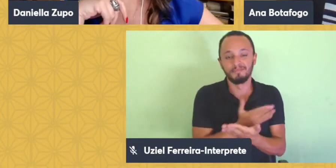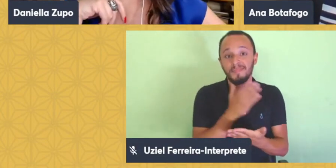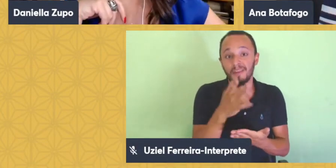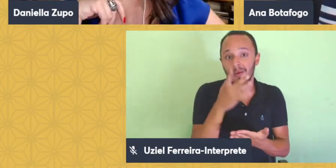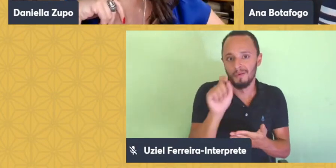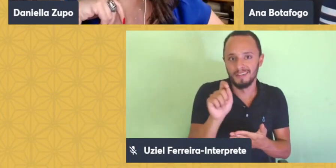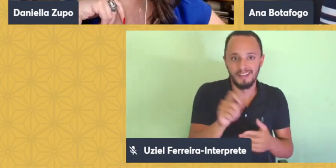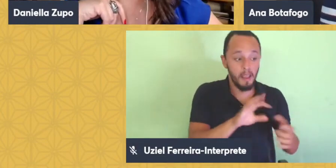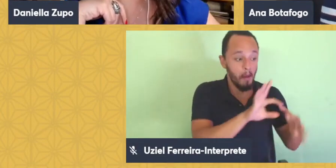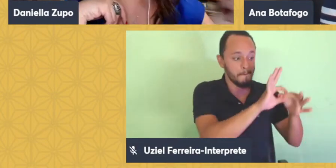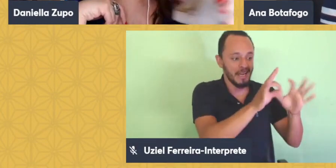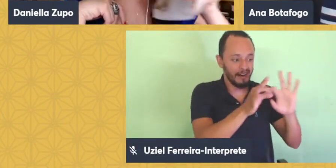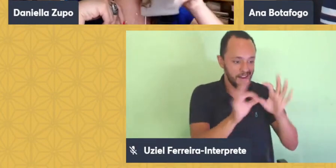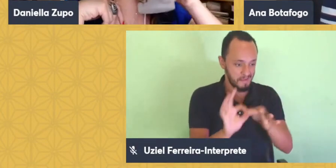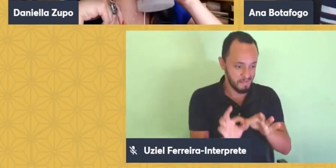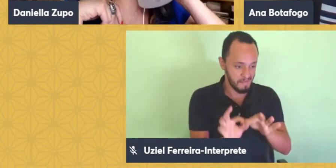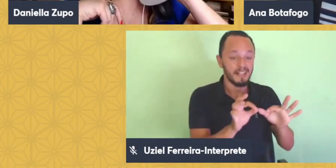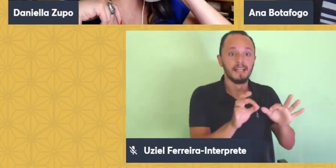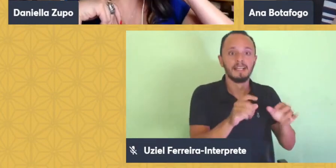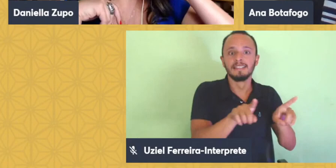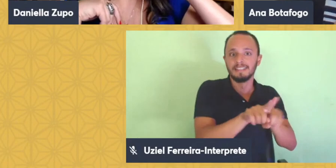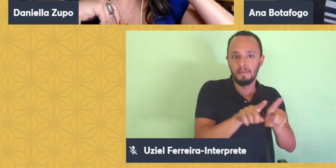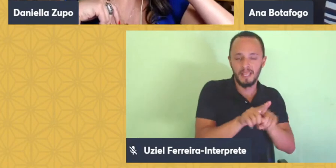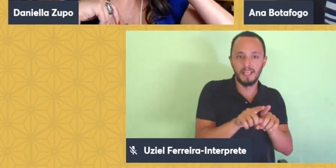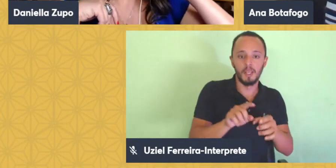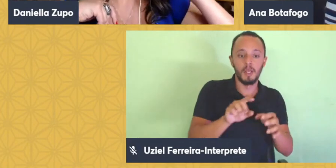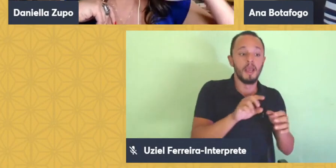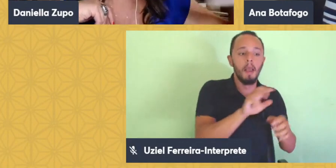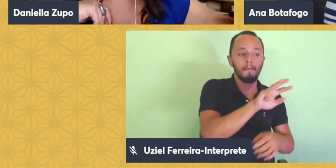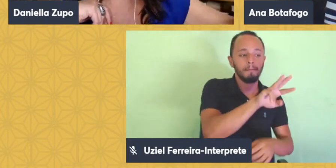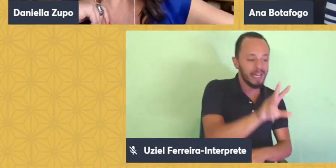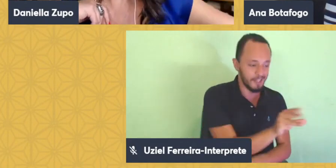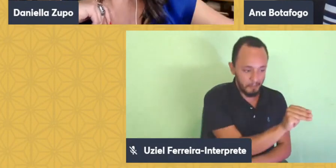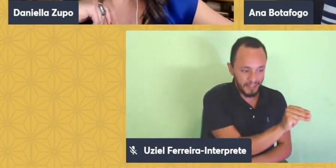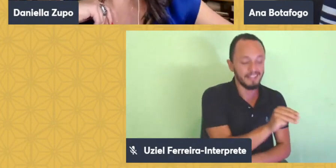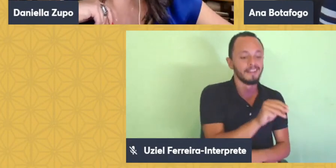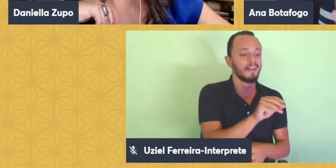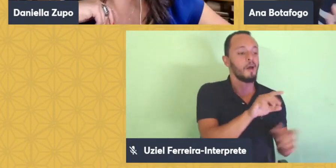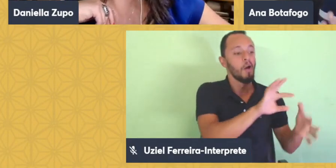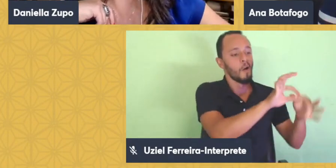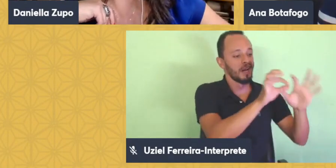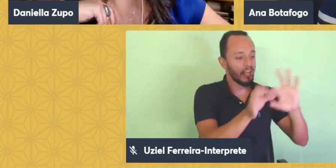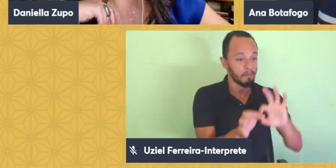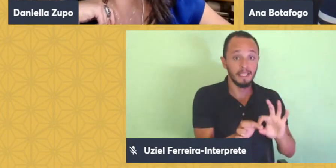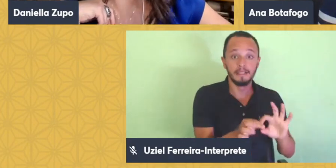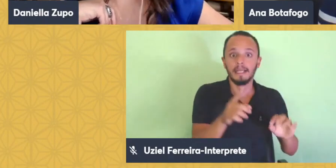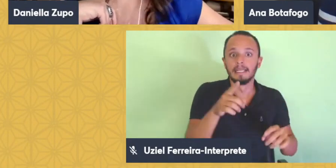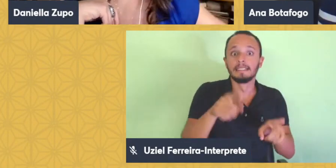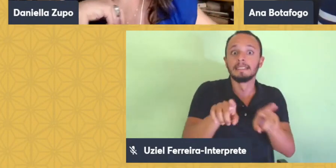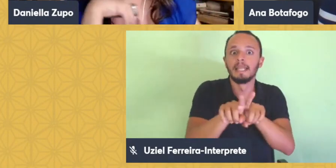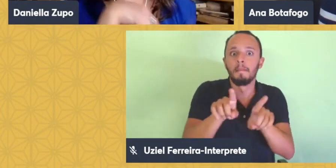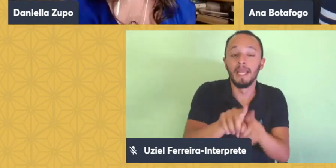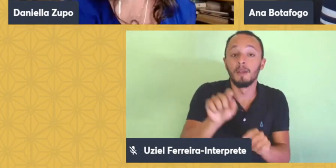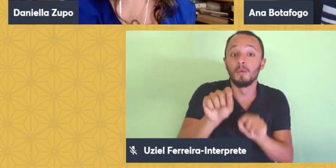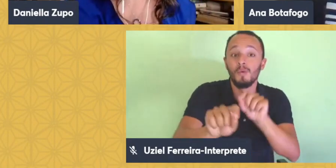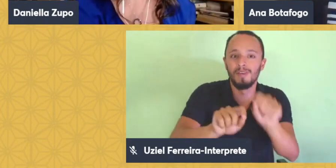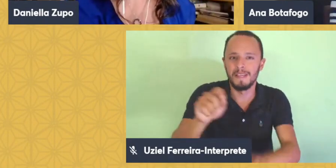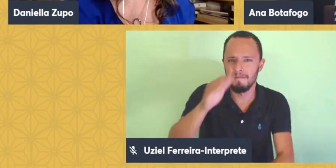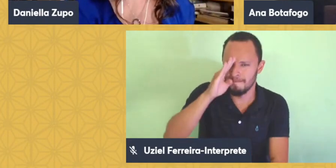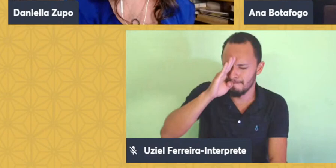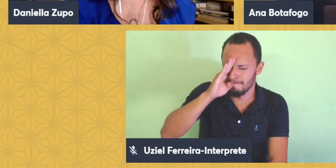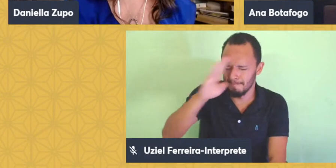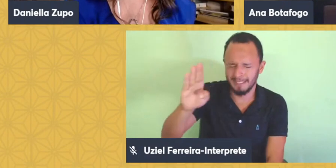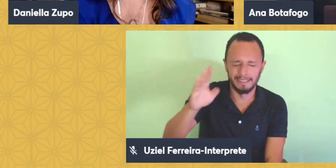falou de para limpeza mas a gente falou também de olimpíada só para lembrar toda essa parte da Saúde Mental como é importante